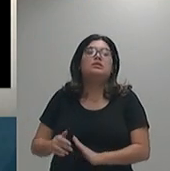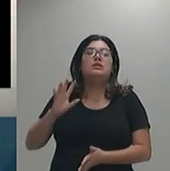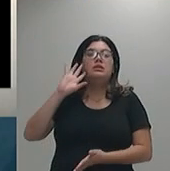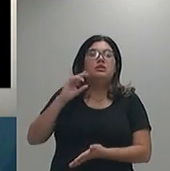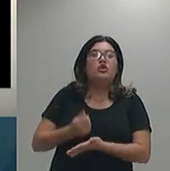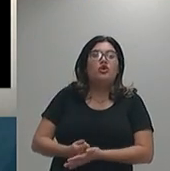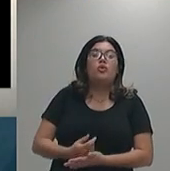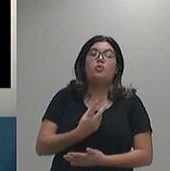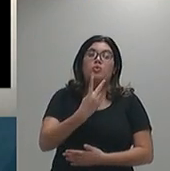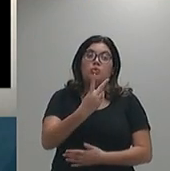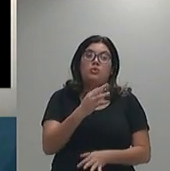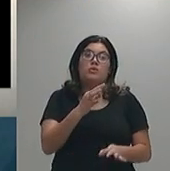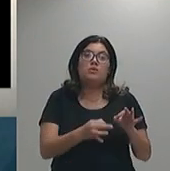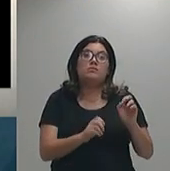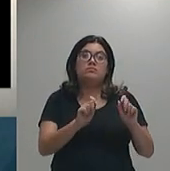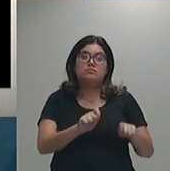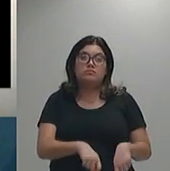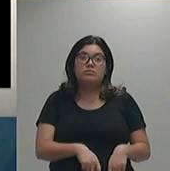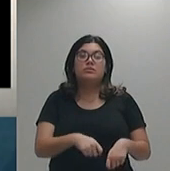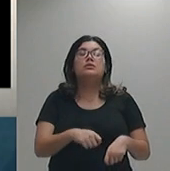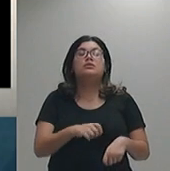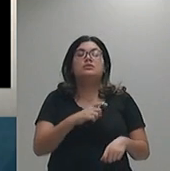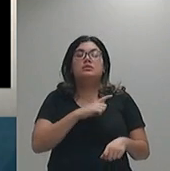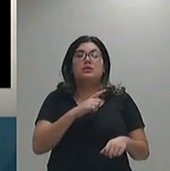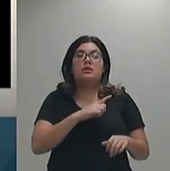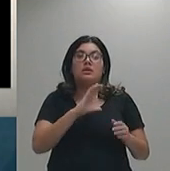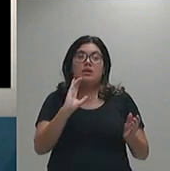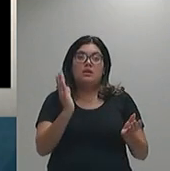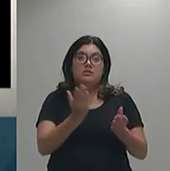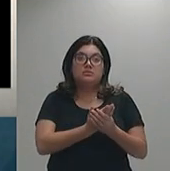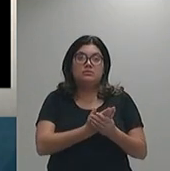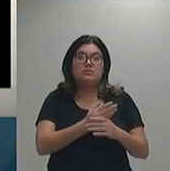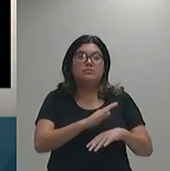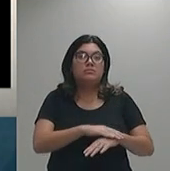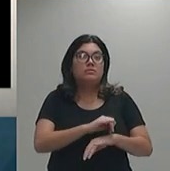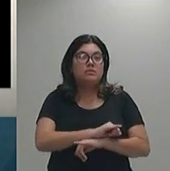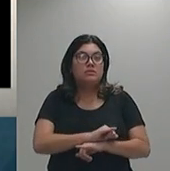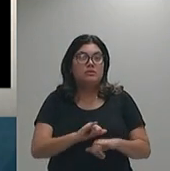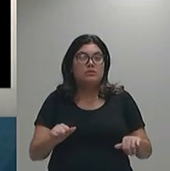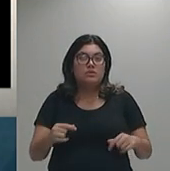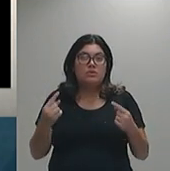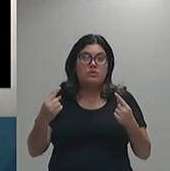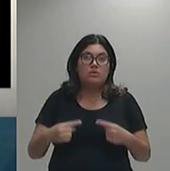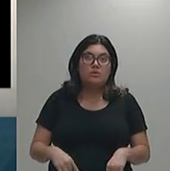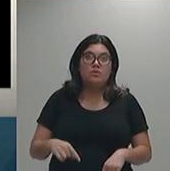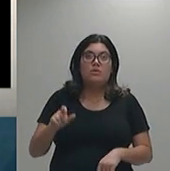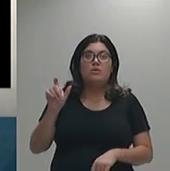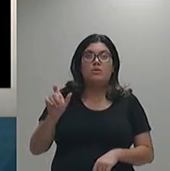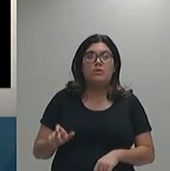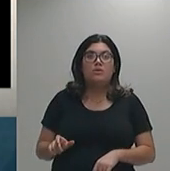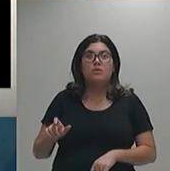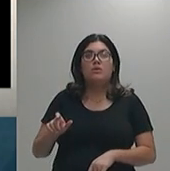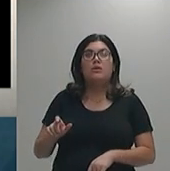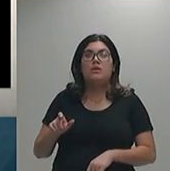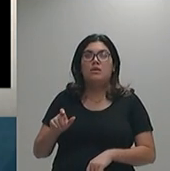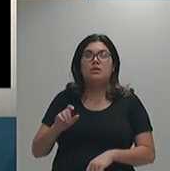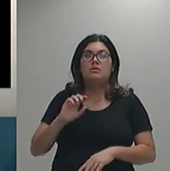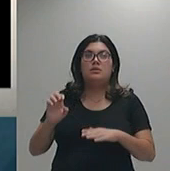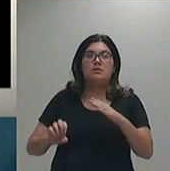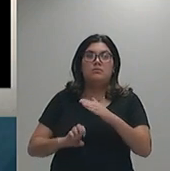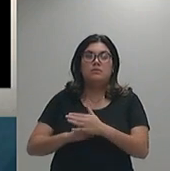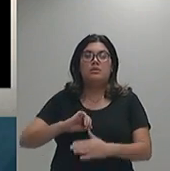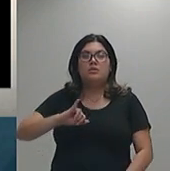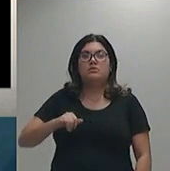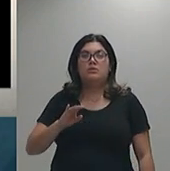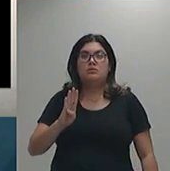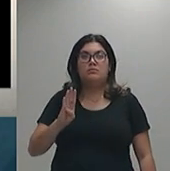arbitrais em ações movidas é contra controladores da empresa JBS ora suscitante